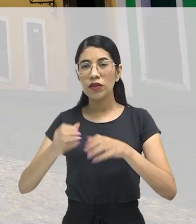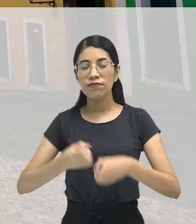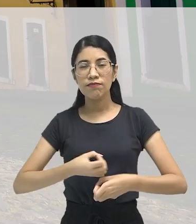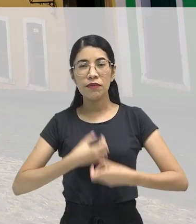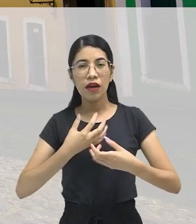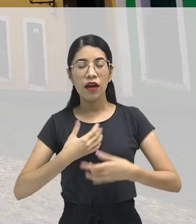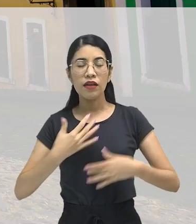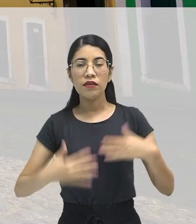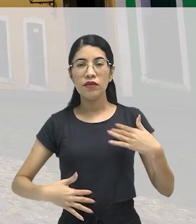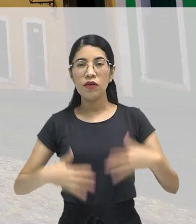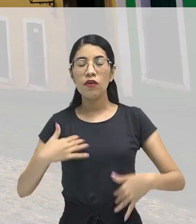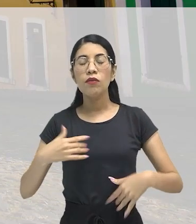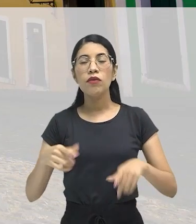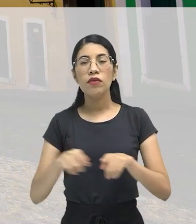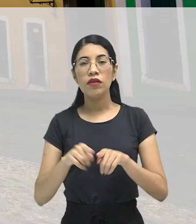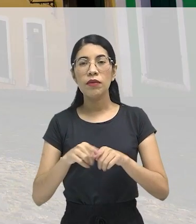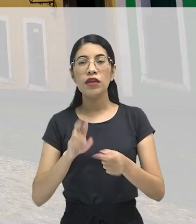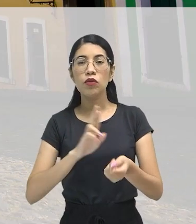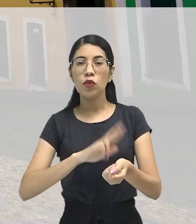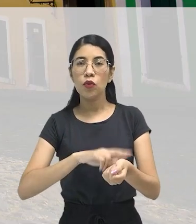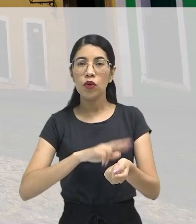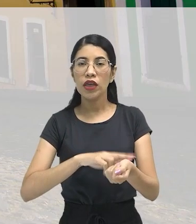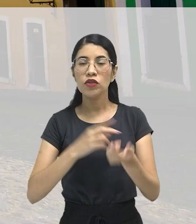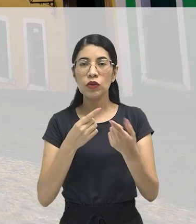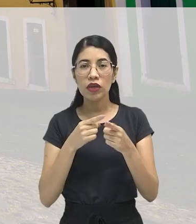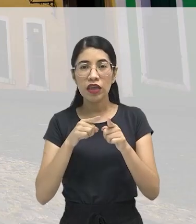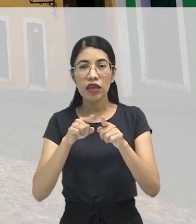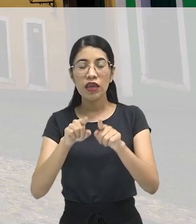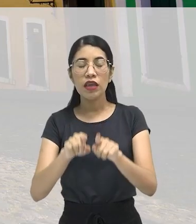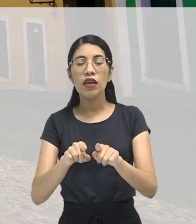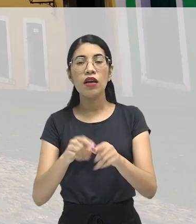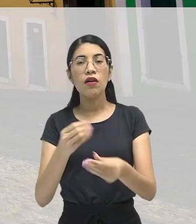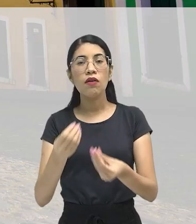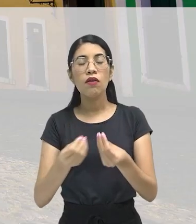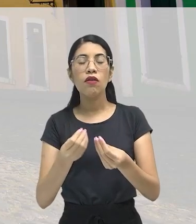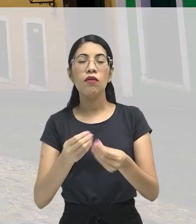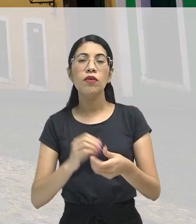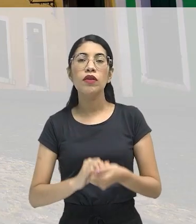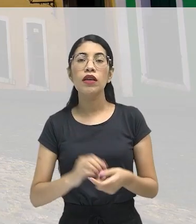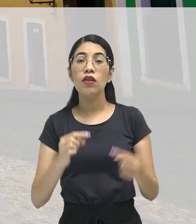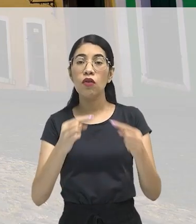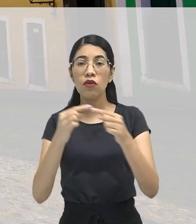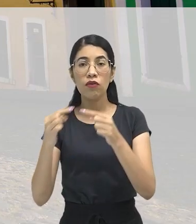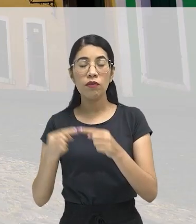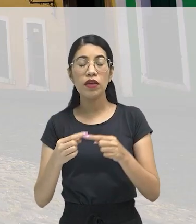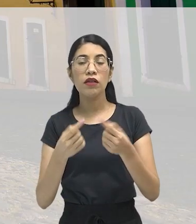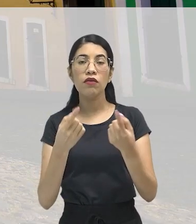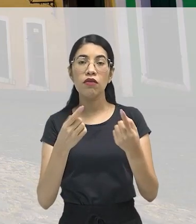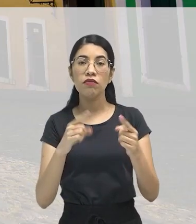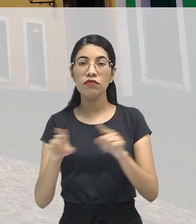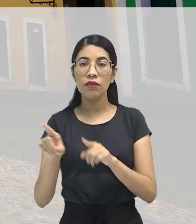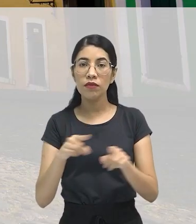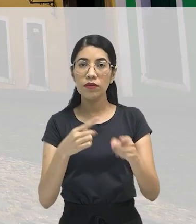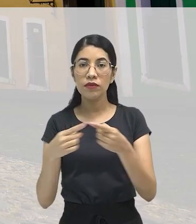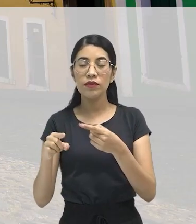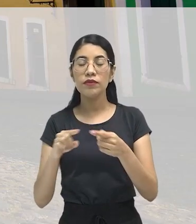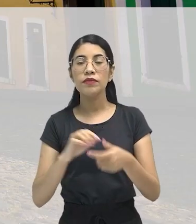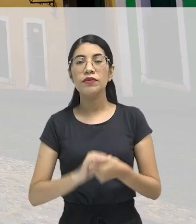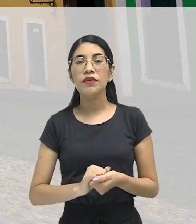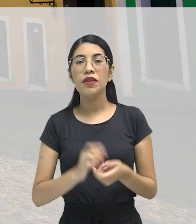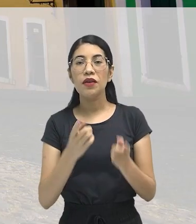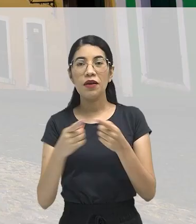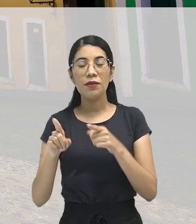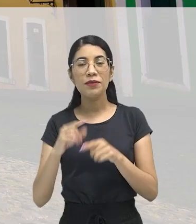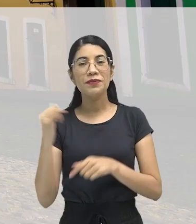expressivos do corpo, seguindo um ritmo determinado por quem? Pela música. A música ela é